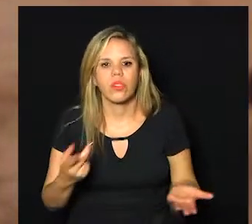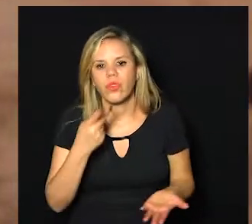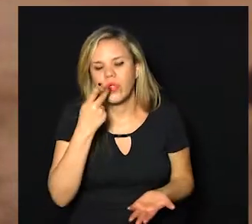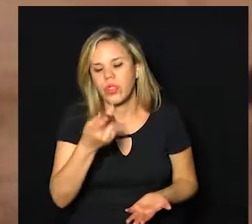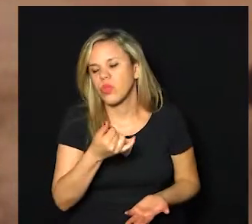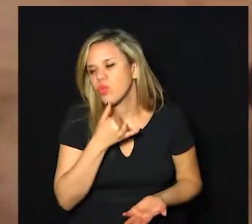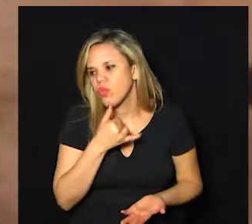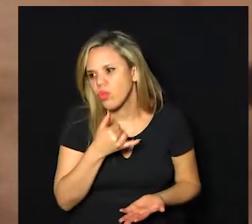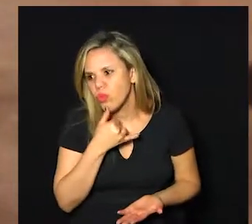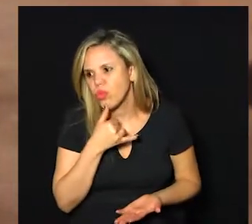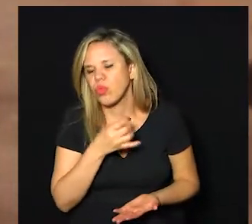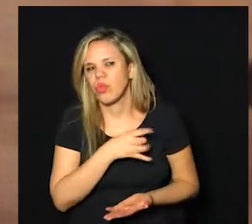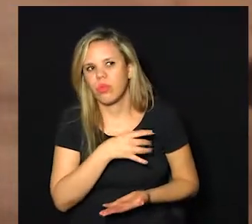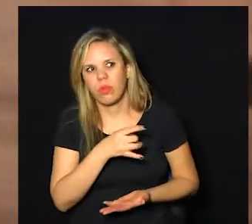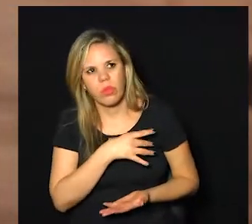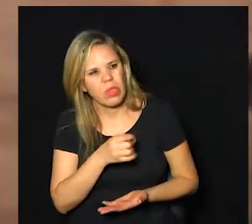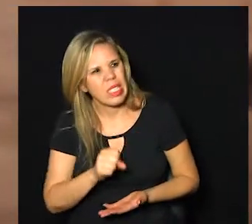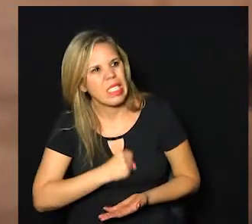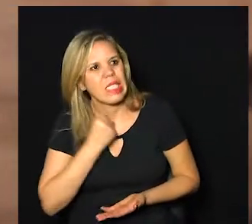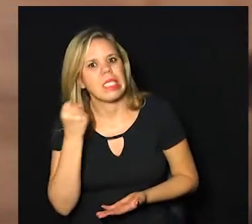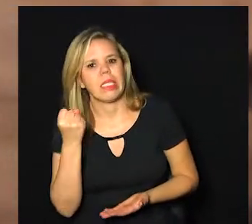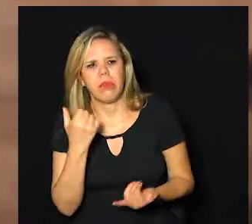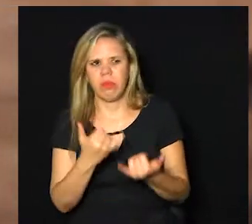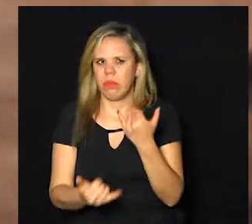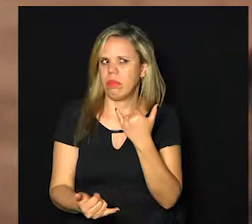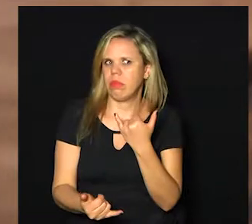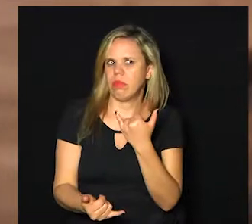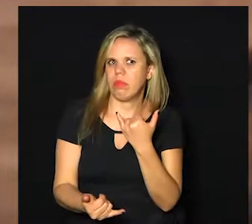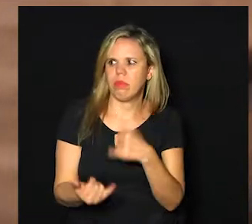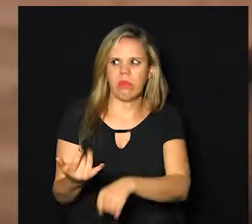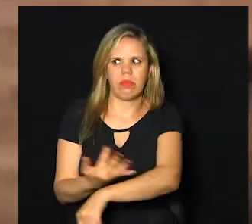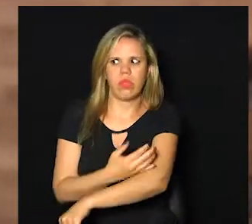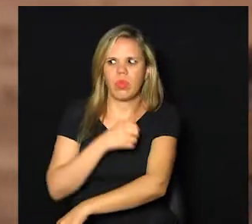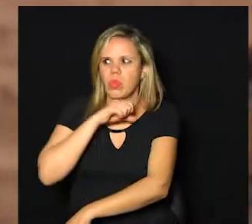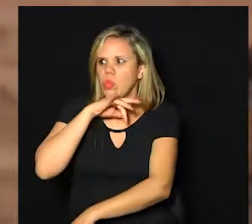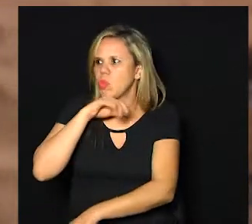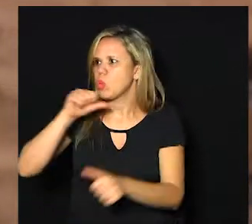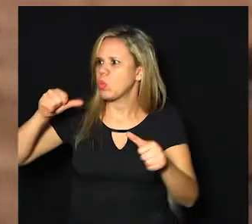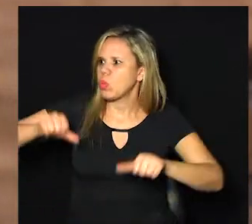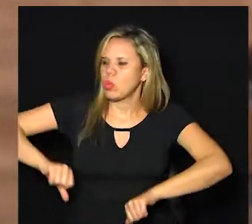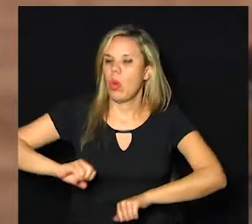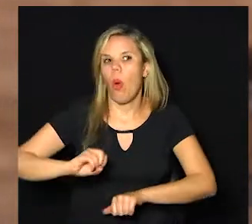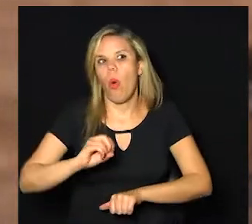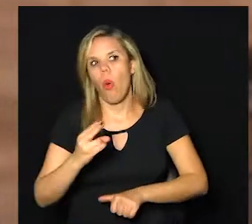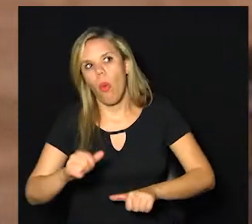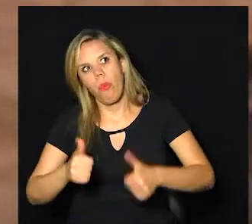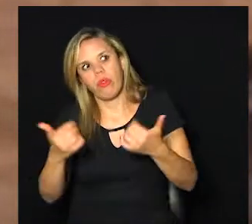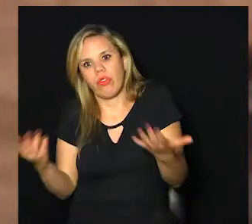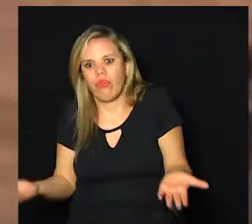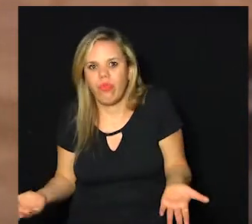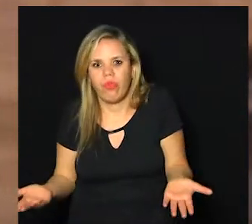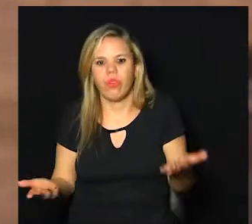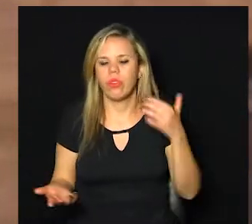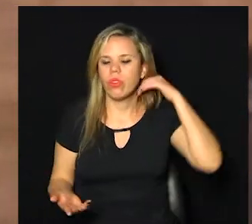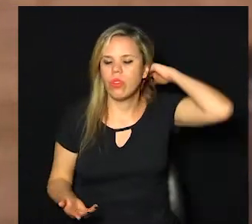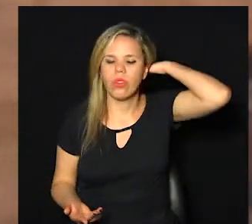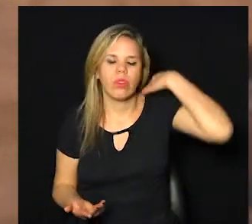de tristeza, medo, raiva, parece que tem, assim, emoções negativas e emoções positivas,